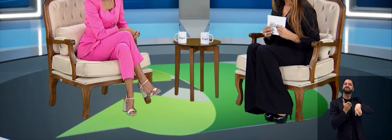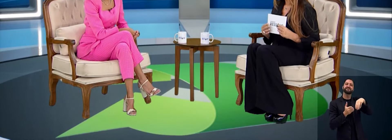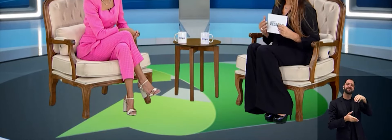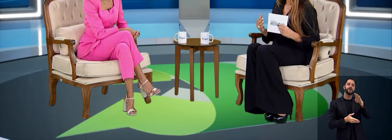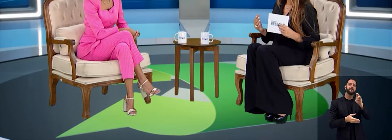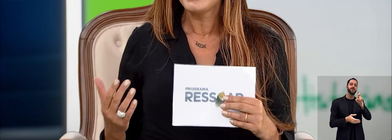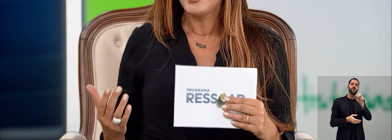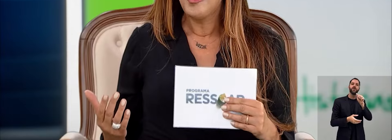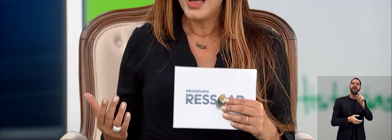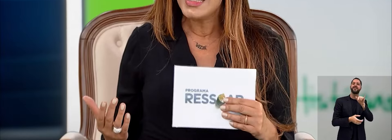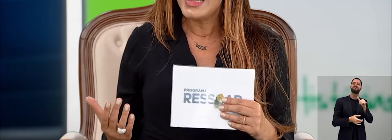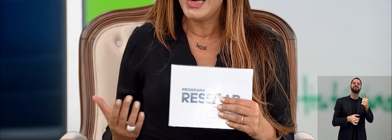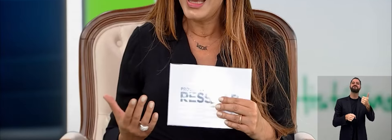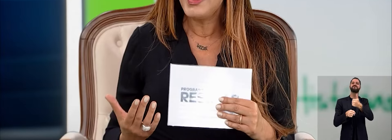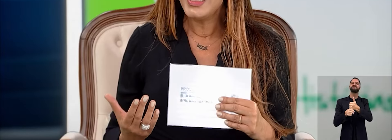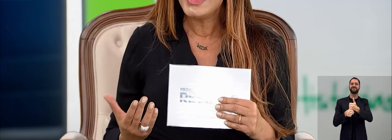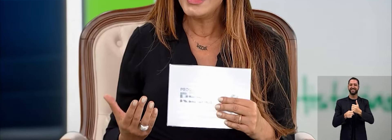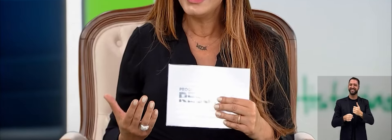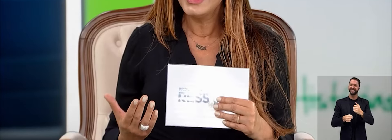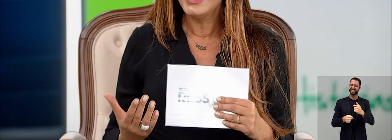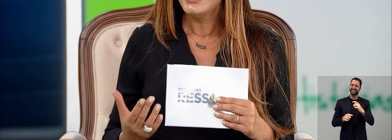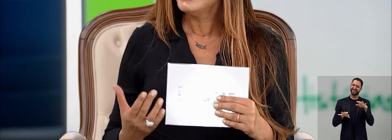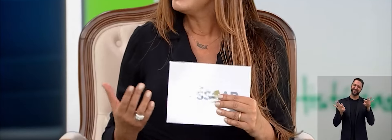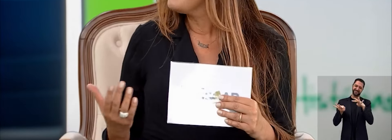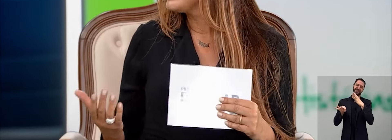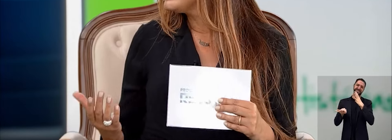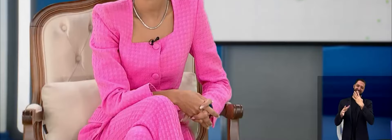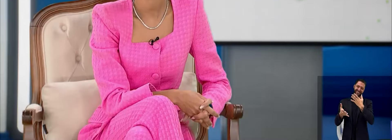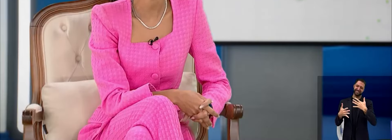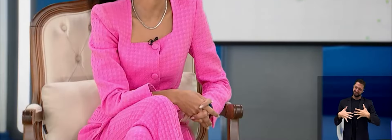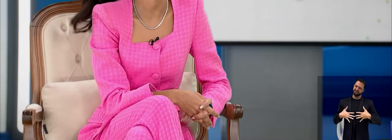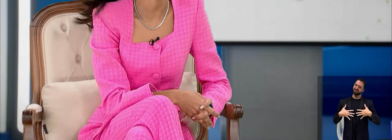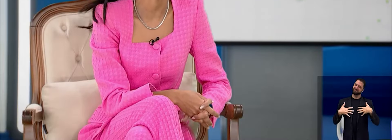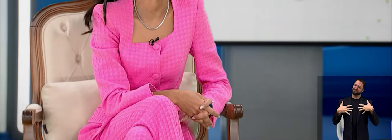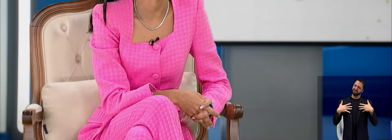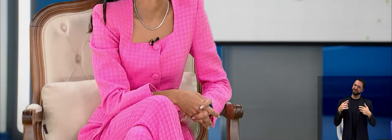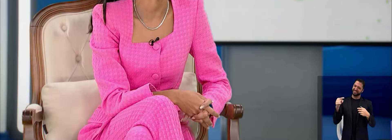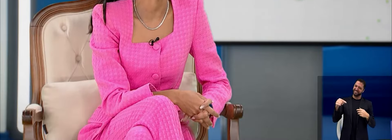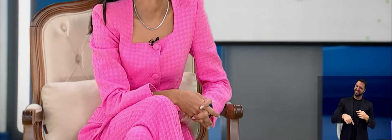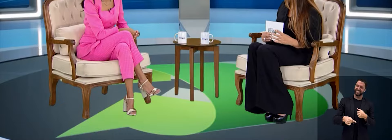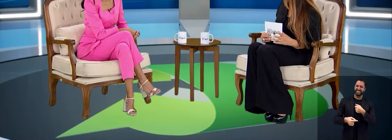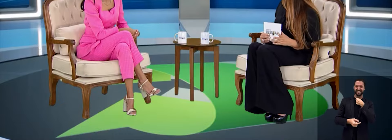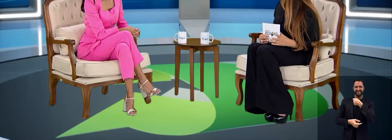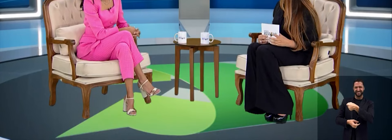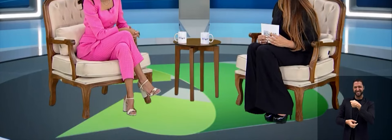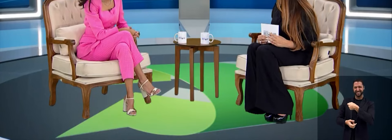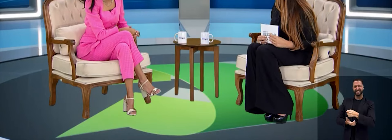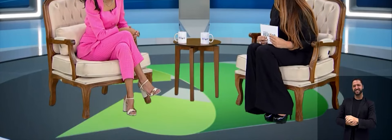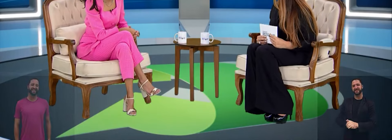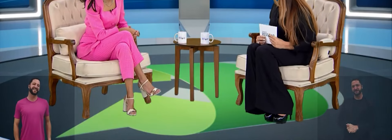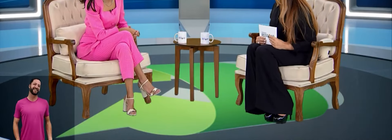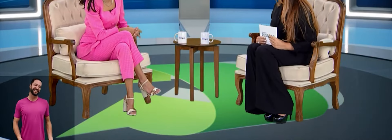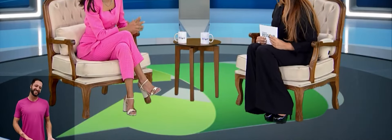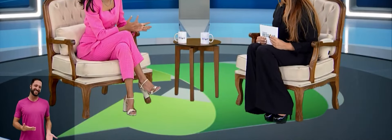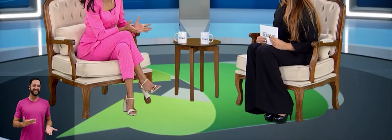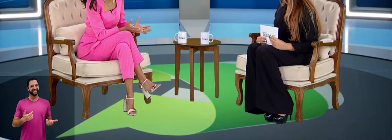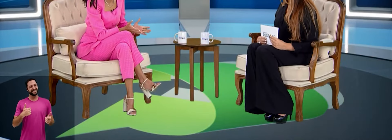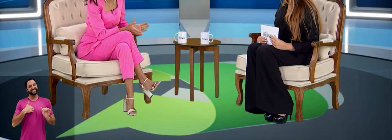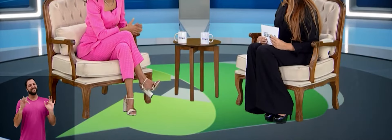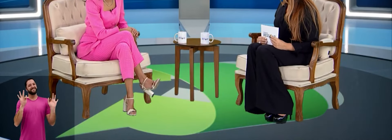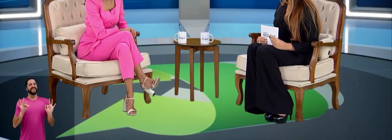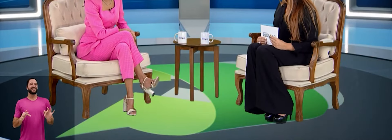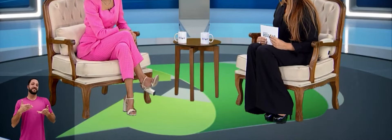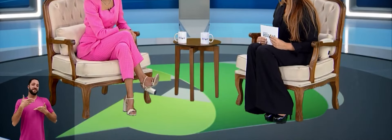viu? Como é assim, ela é conhecida. E é uma grande honra te receber aqui no nosso estúdio. Estou